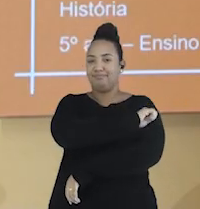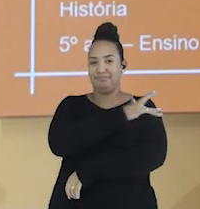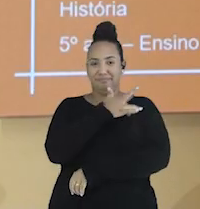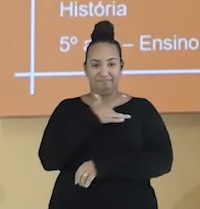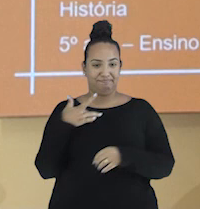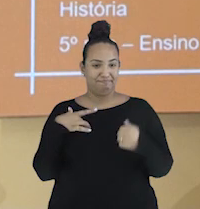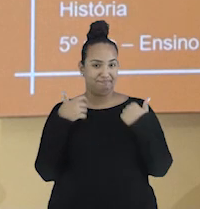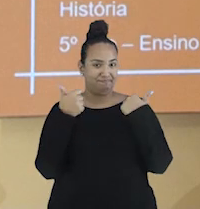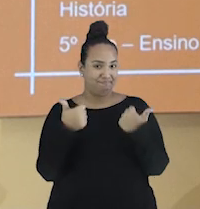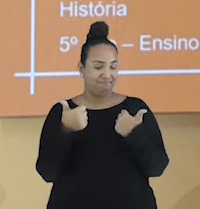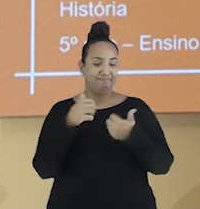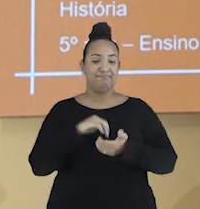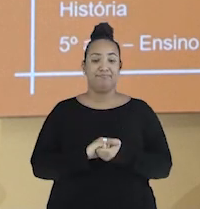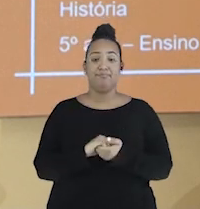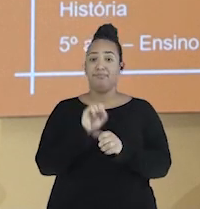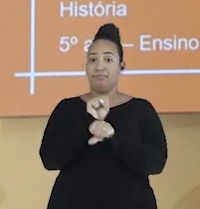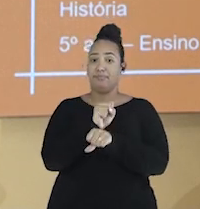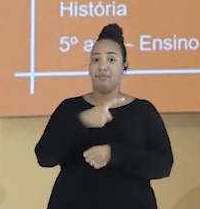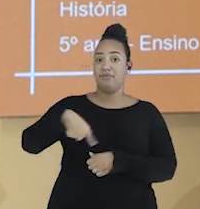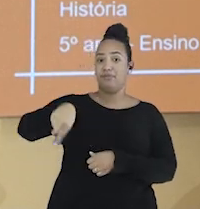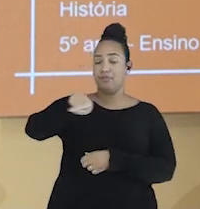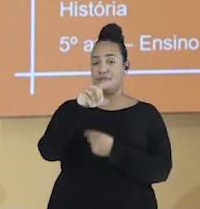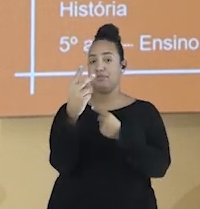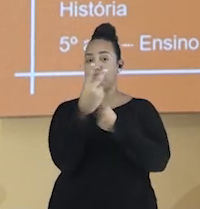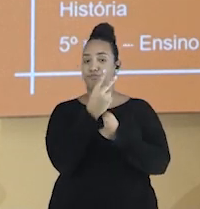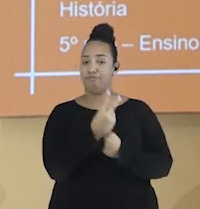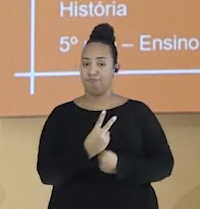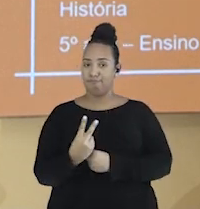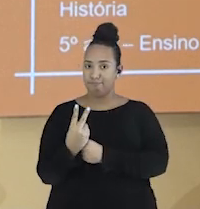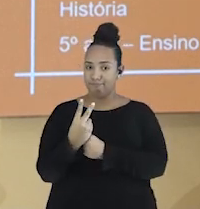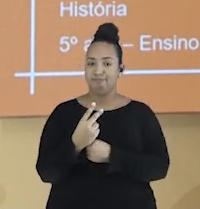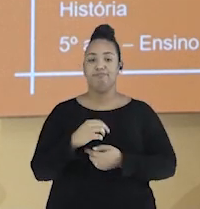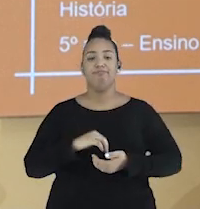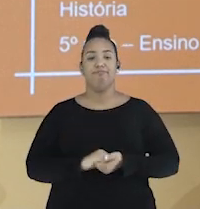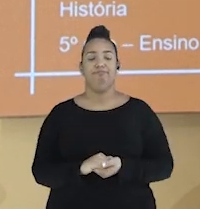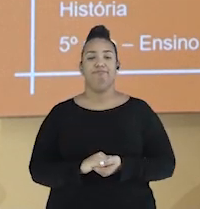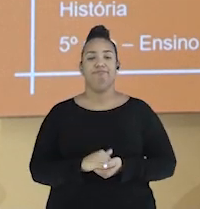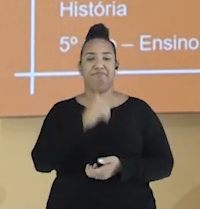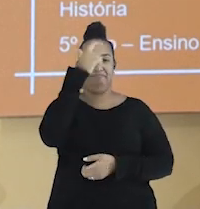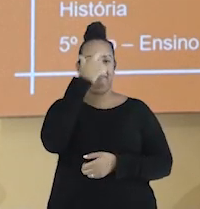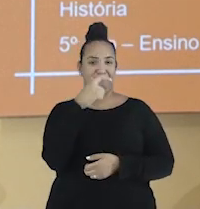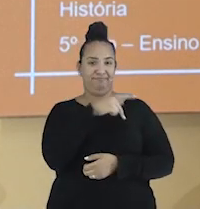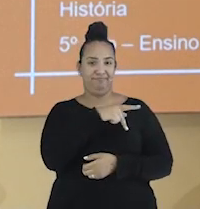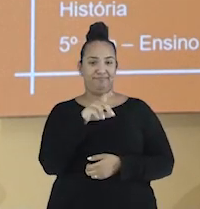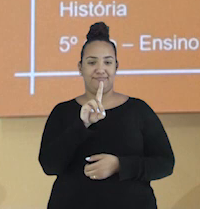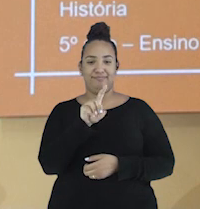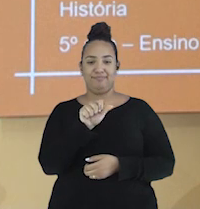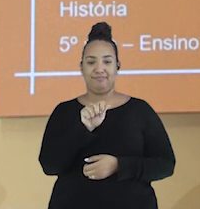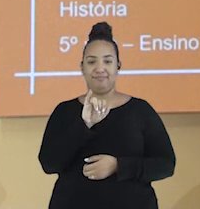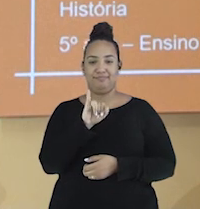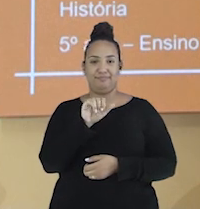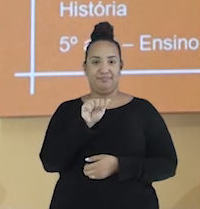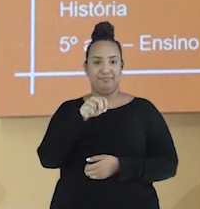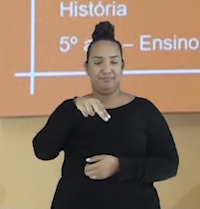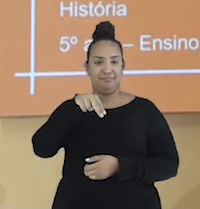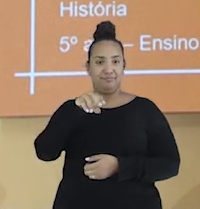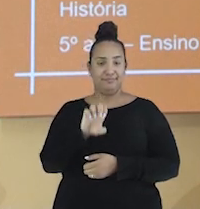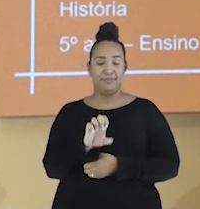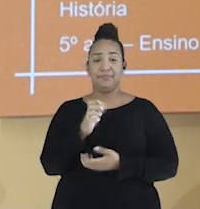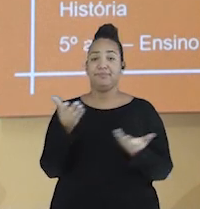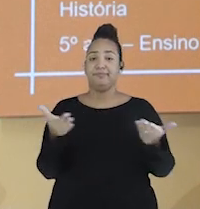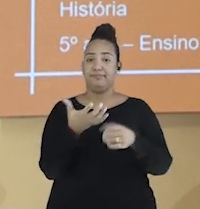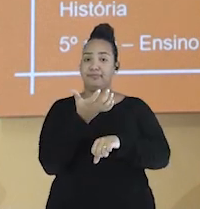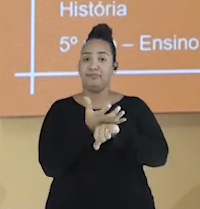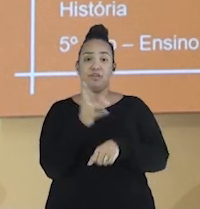estudante, tudo bem com você? Espero que você esteja se cuidando e muito bem de saúde. Eu sou a professora Daiane e